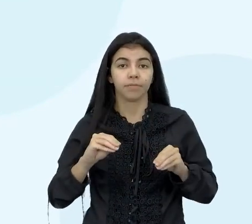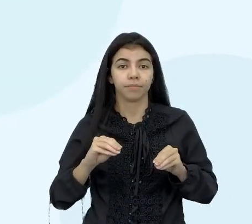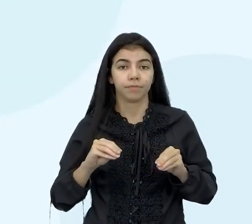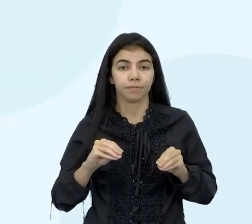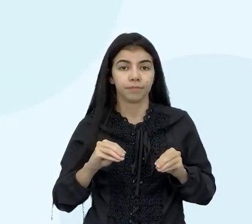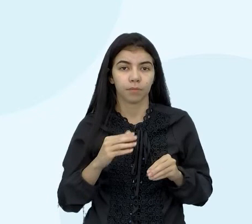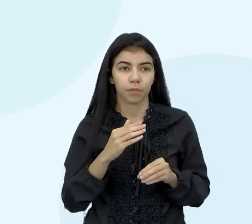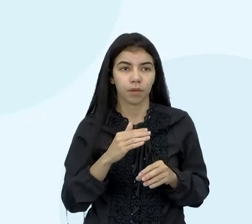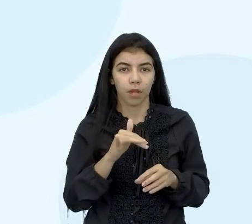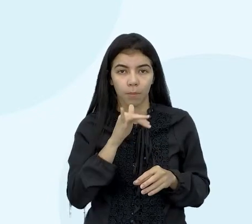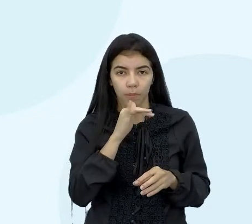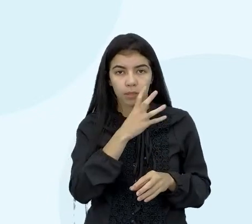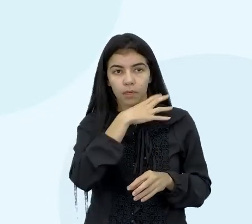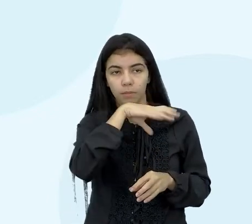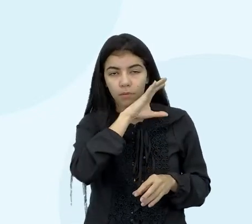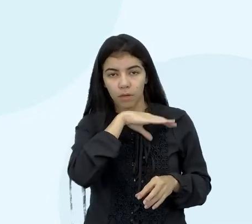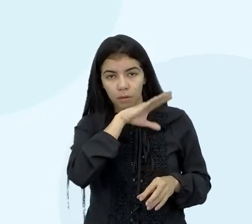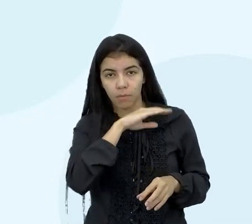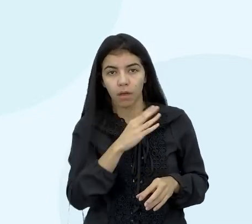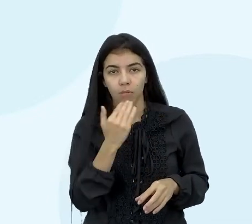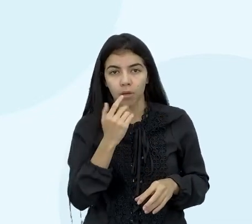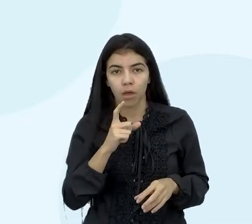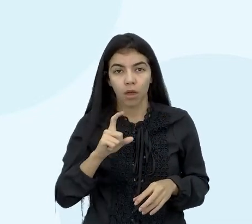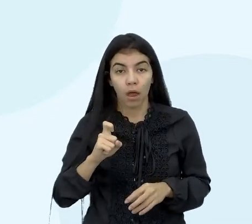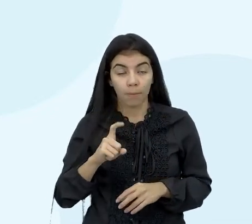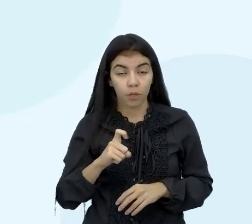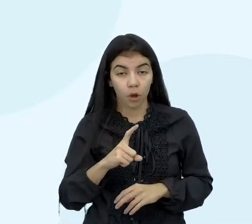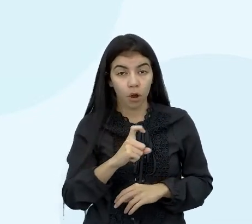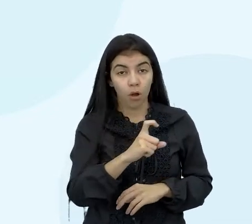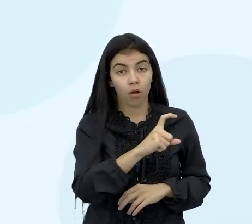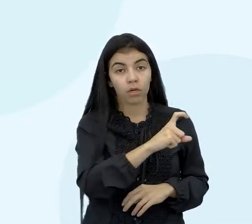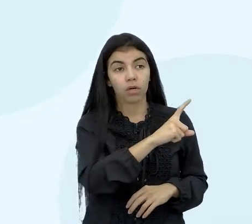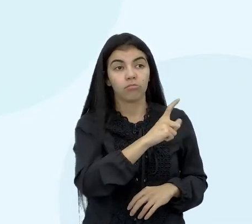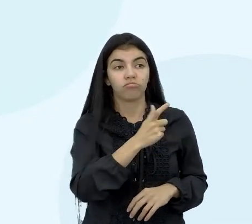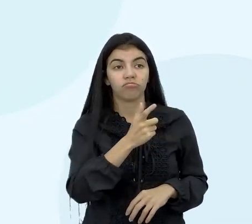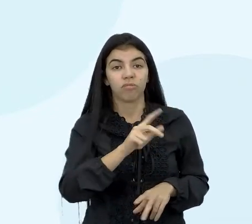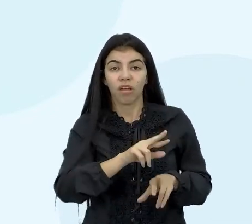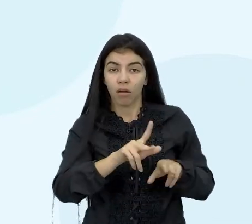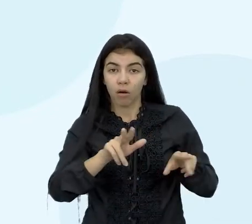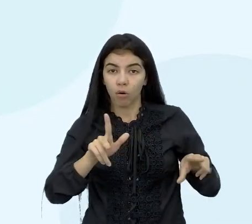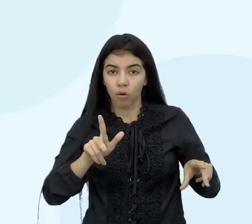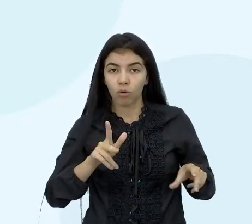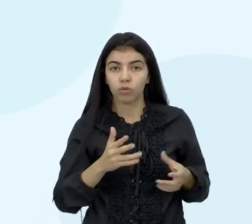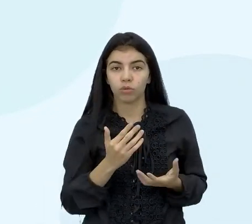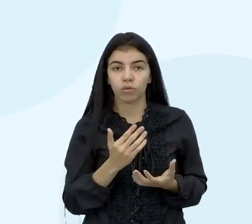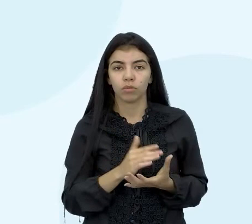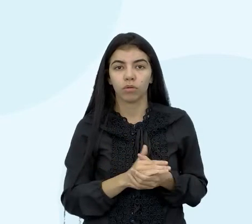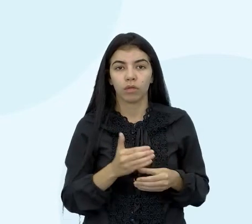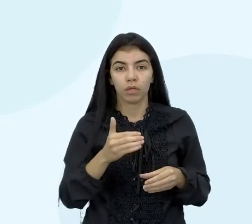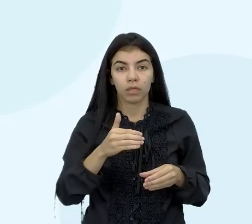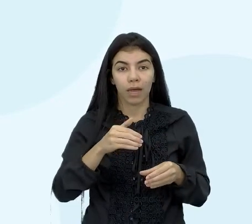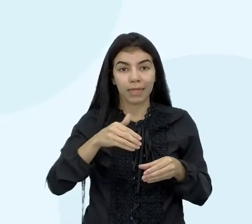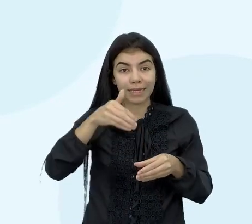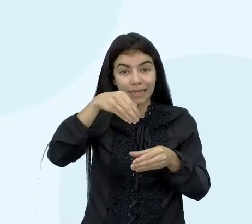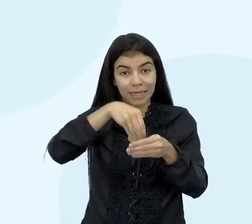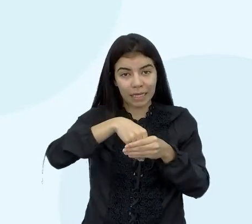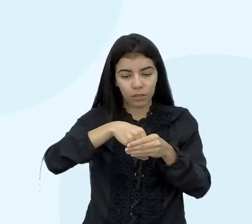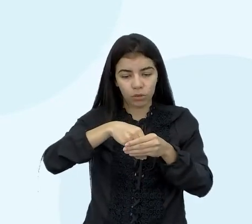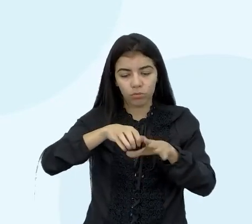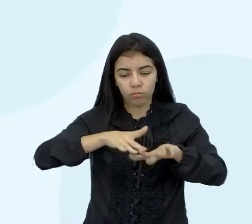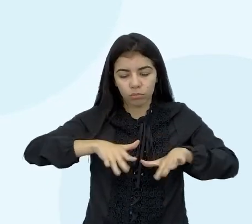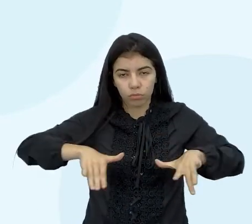pelo alimento ali de animais, por exemplo, da minhoca ou outros que estão ali dentro do solo,